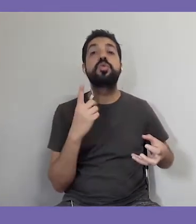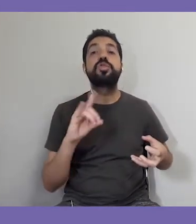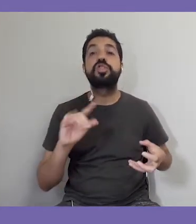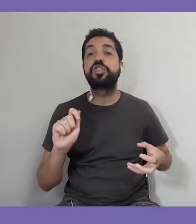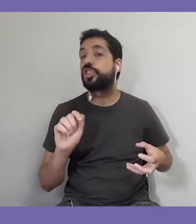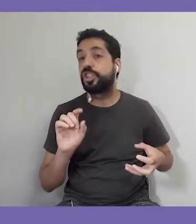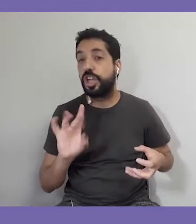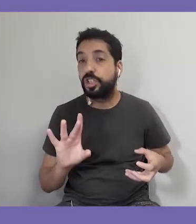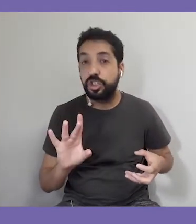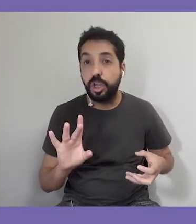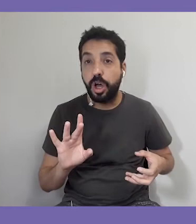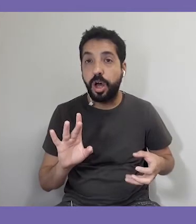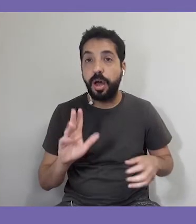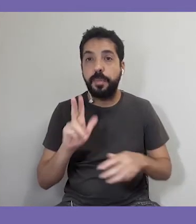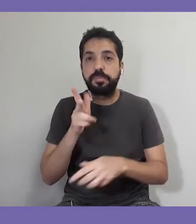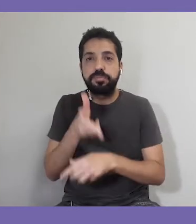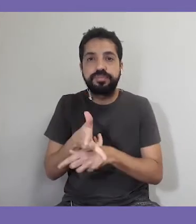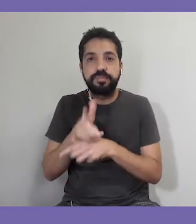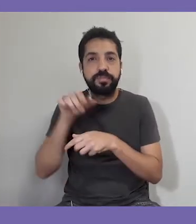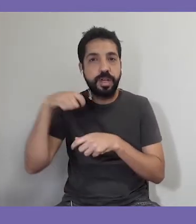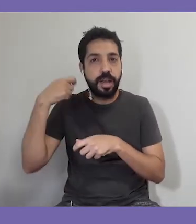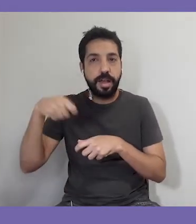para gravar, e aí